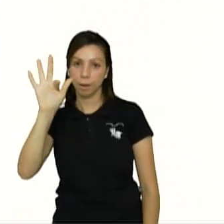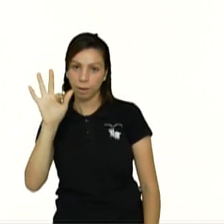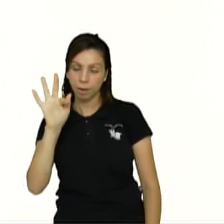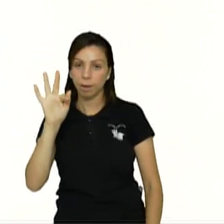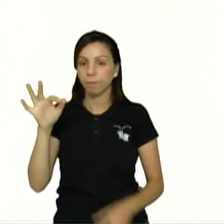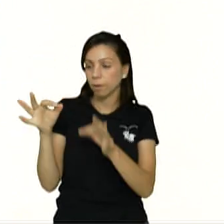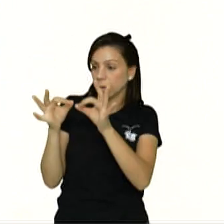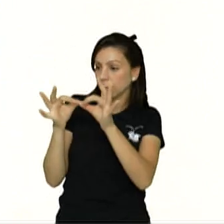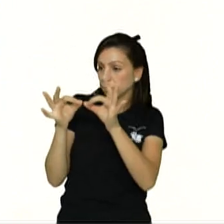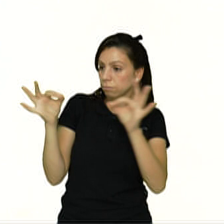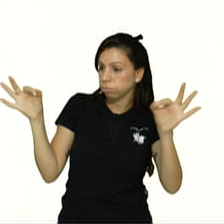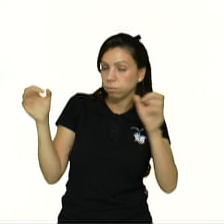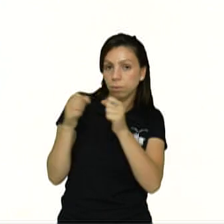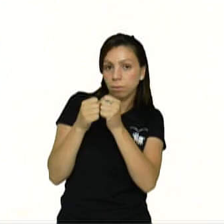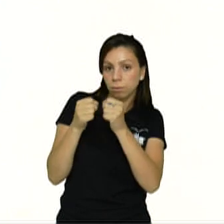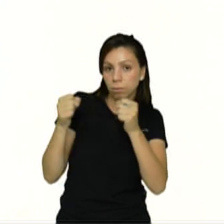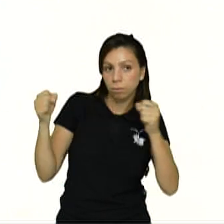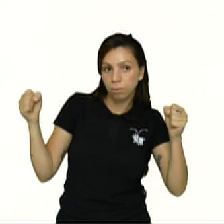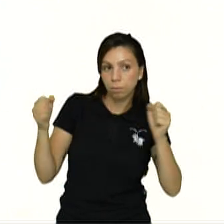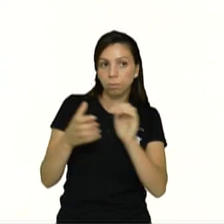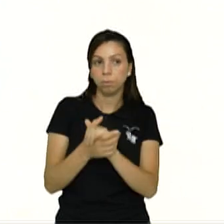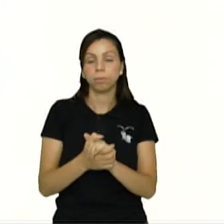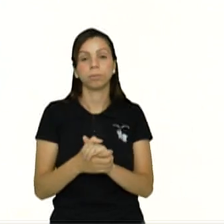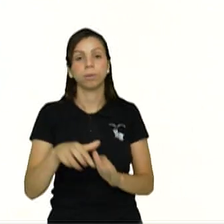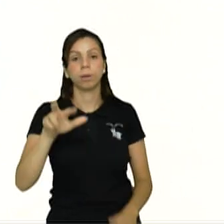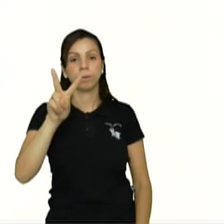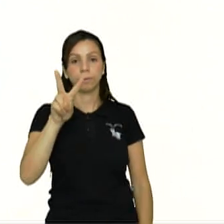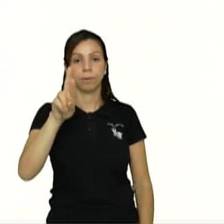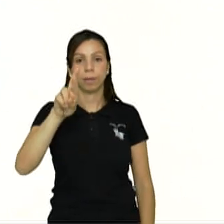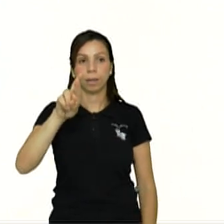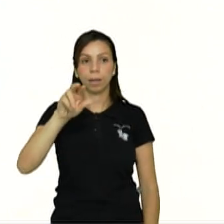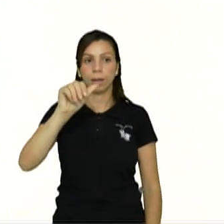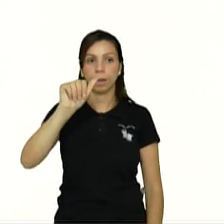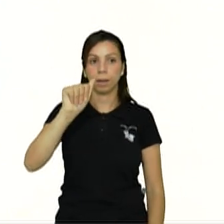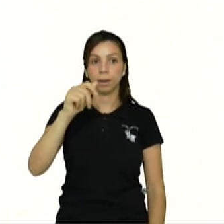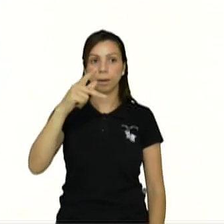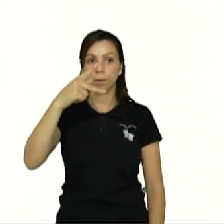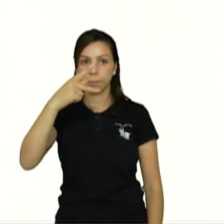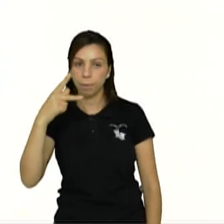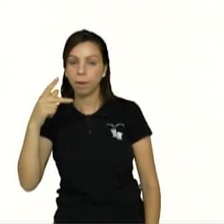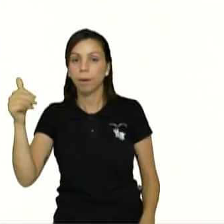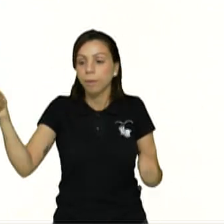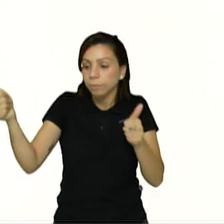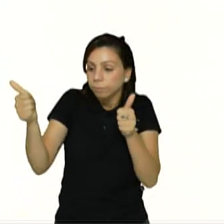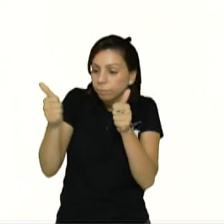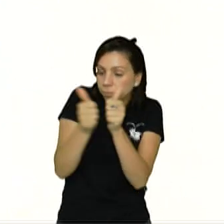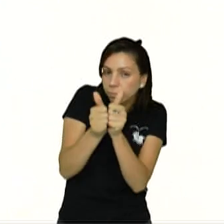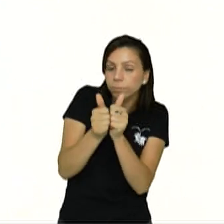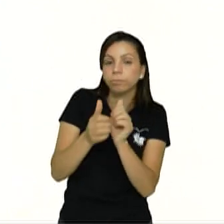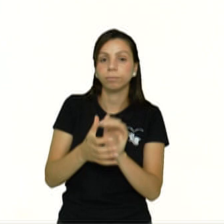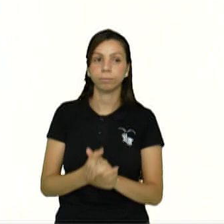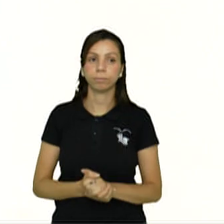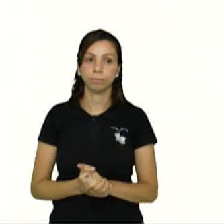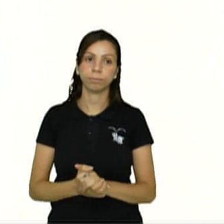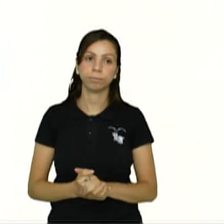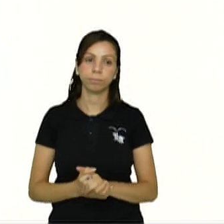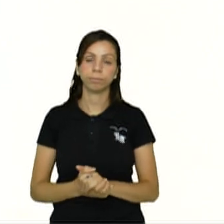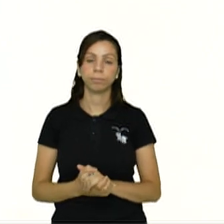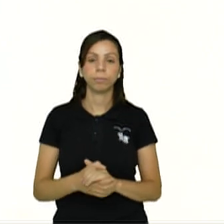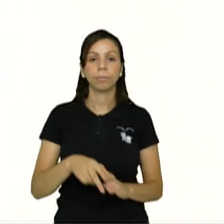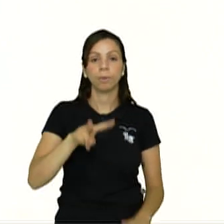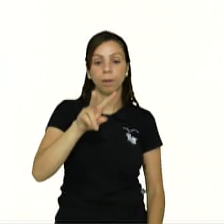relativa de afastamento. VR é AP, velocidade relativa de aproximação. Pessoal,